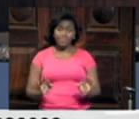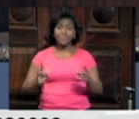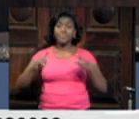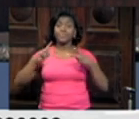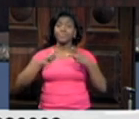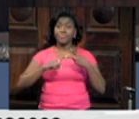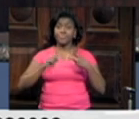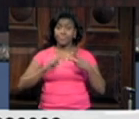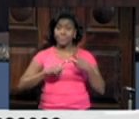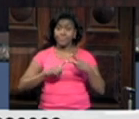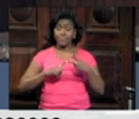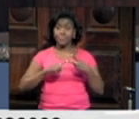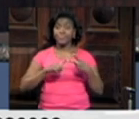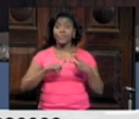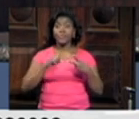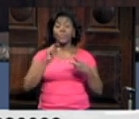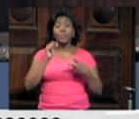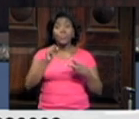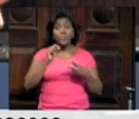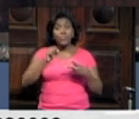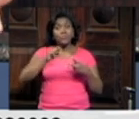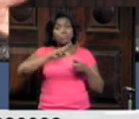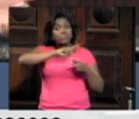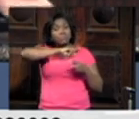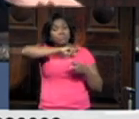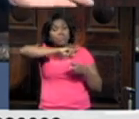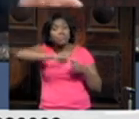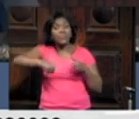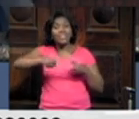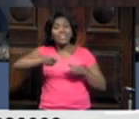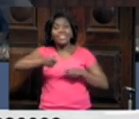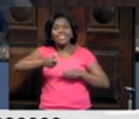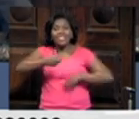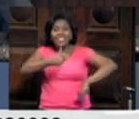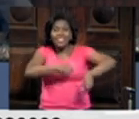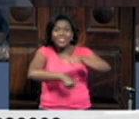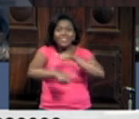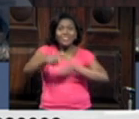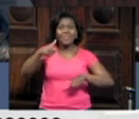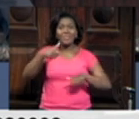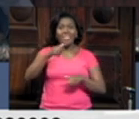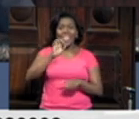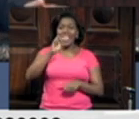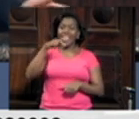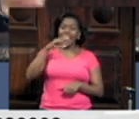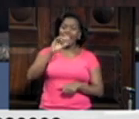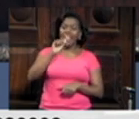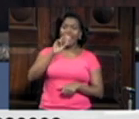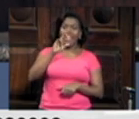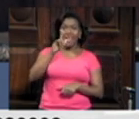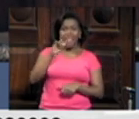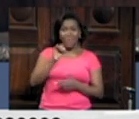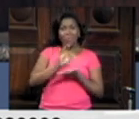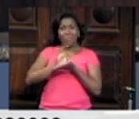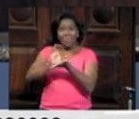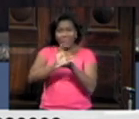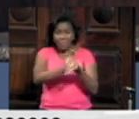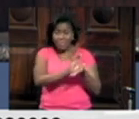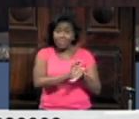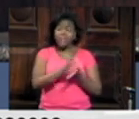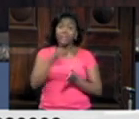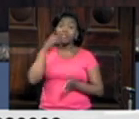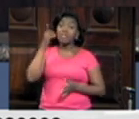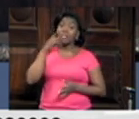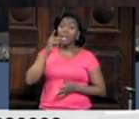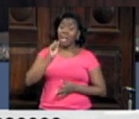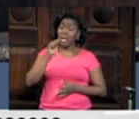2, fica vedada a transformação de cargos em comissão. Eu e o deputado André Lazzaroni